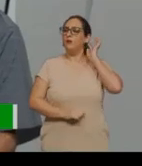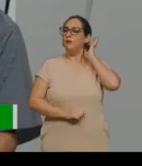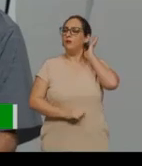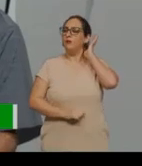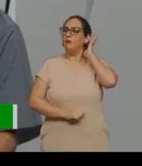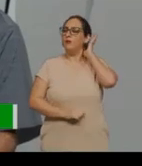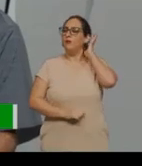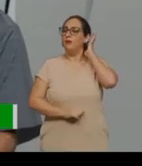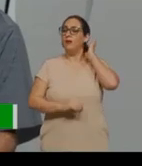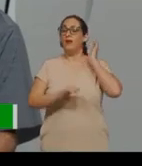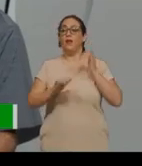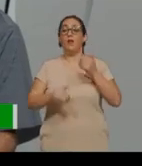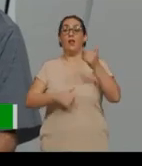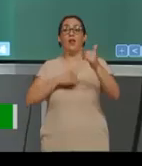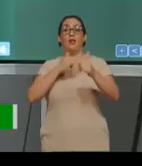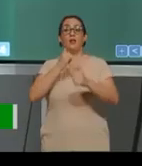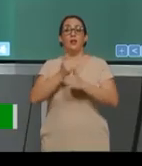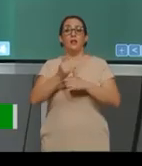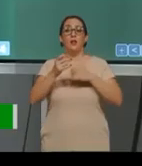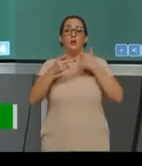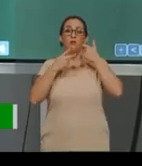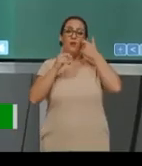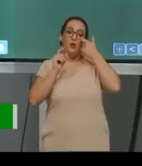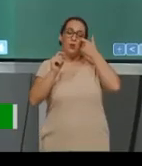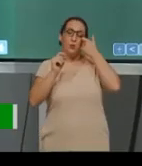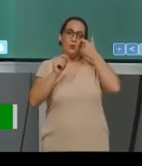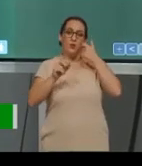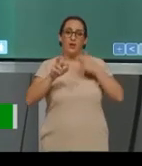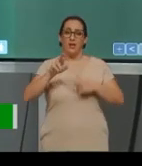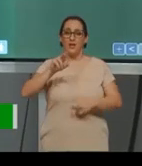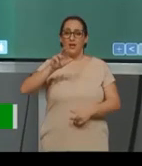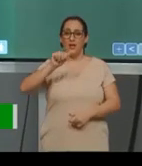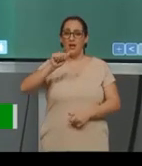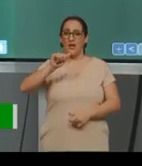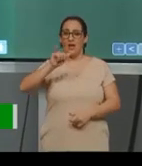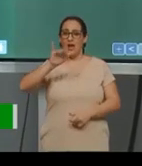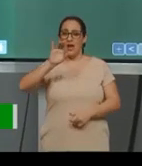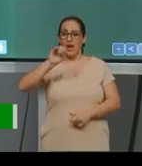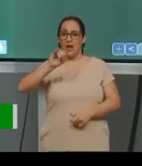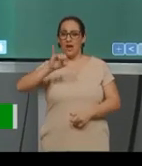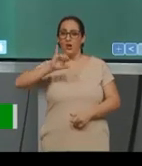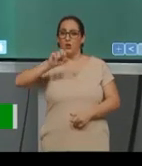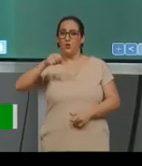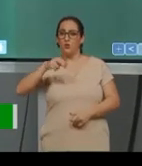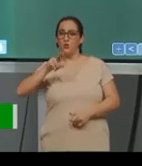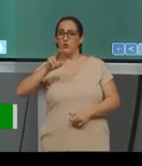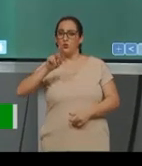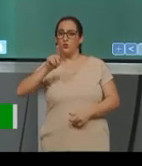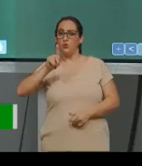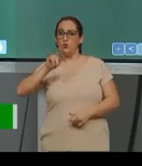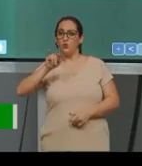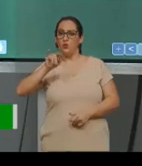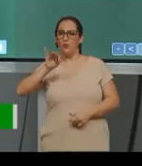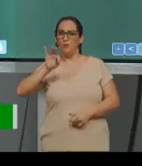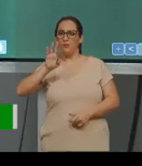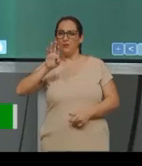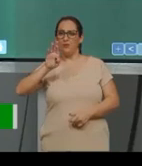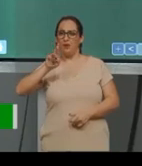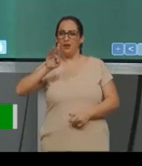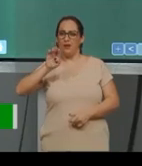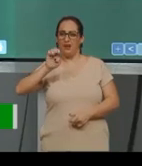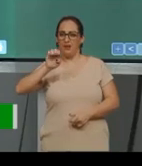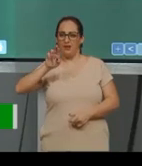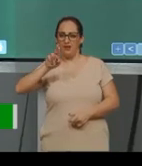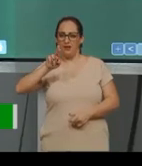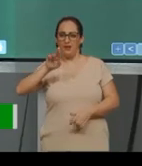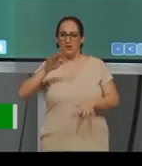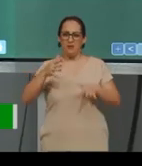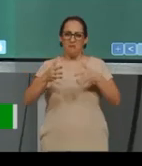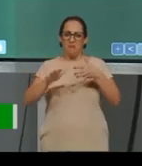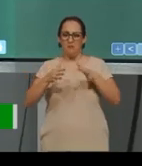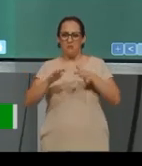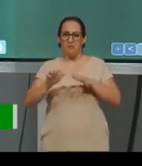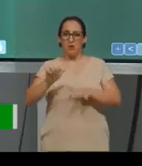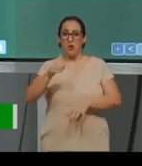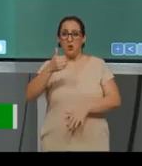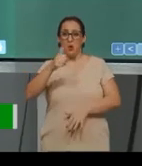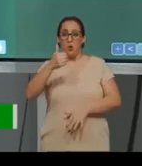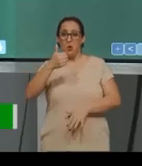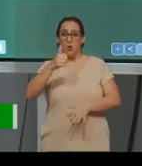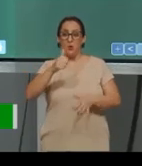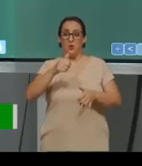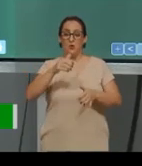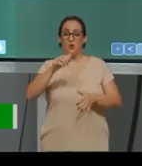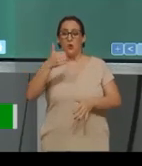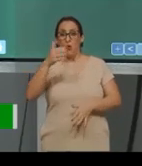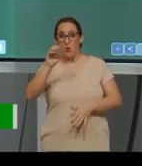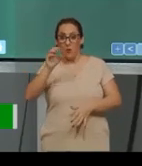o raio de Júpiter é aproximadamente 11 vezes o raio da Terra. Como eu faço para calcular quantas vezes